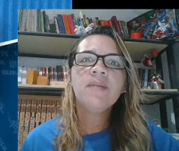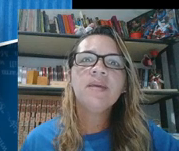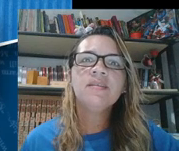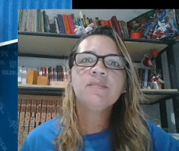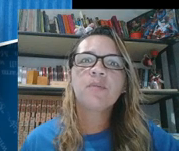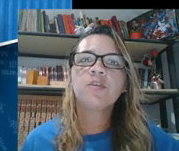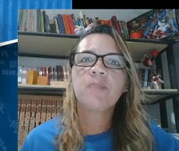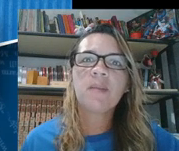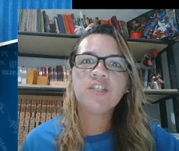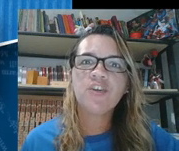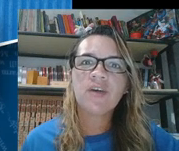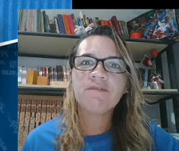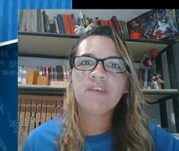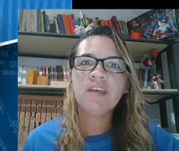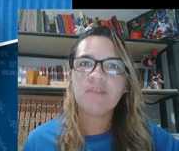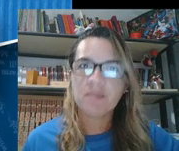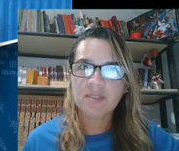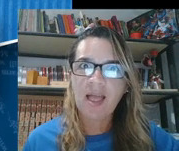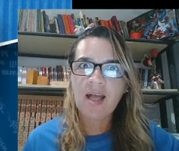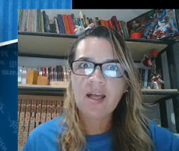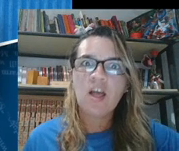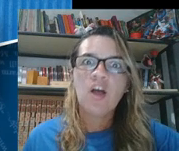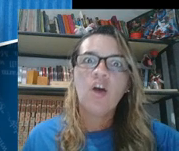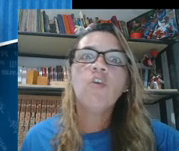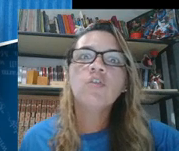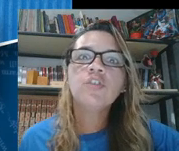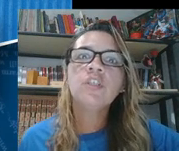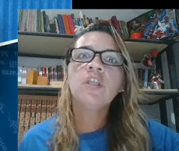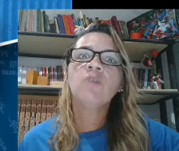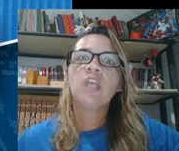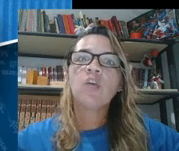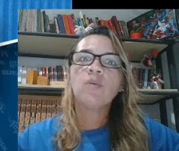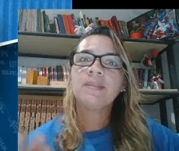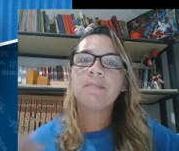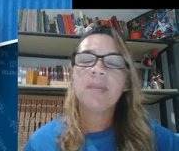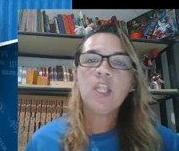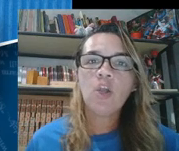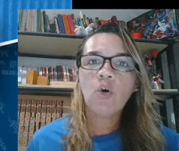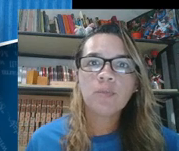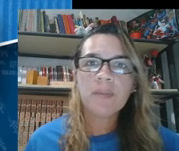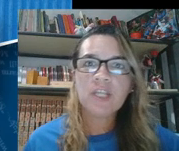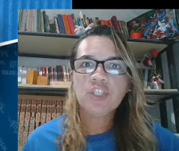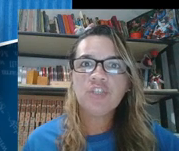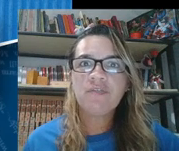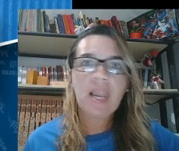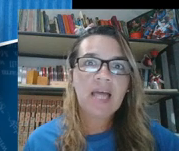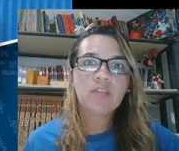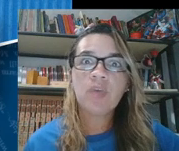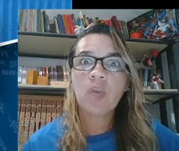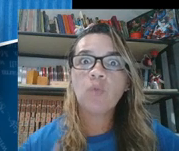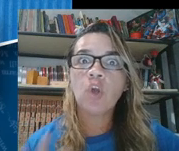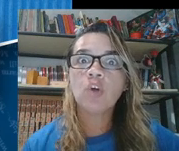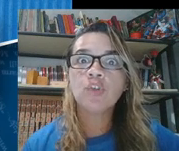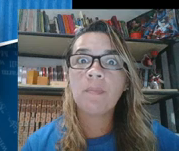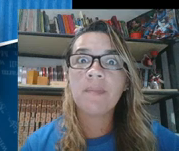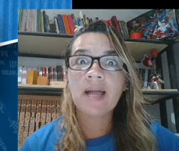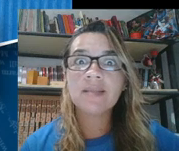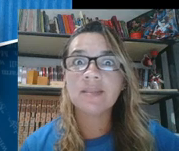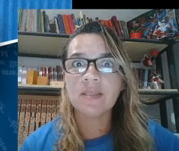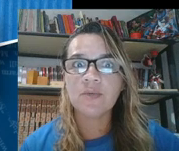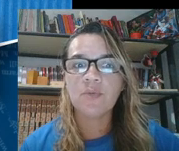Olá, babies! Prontos para mais geografia? Vamos lá? Hoje não tem coisa melhor para a gente falar do que o